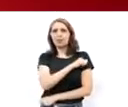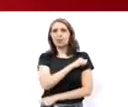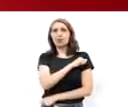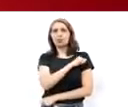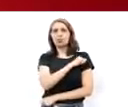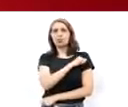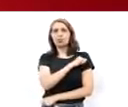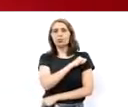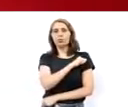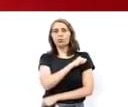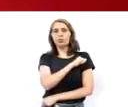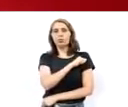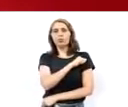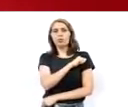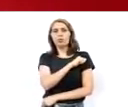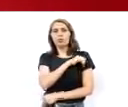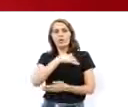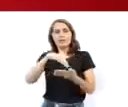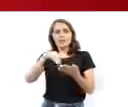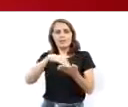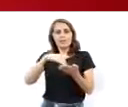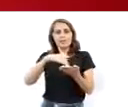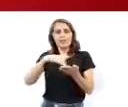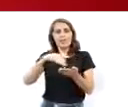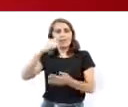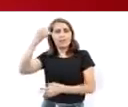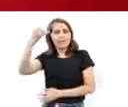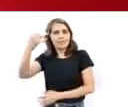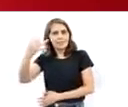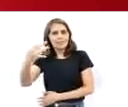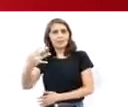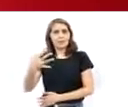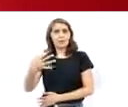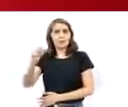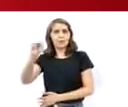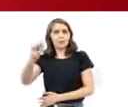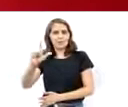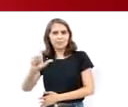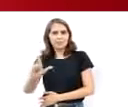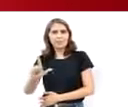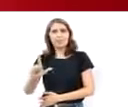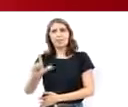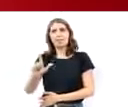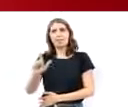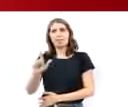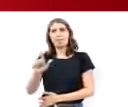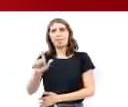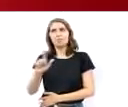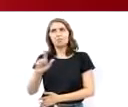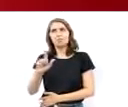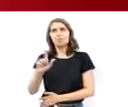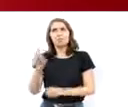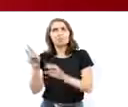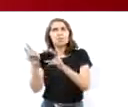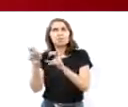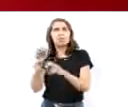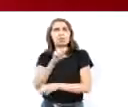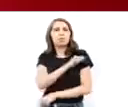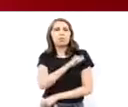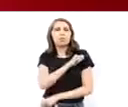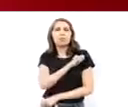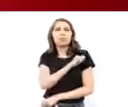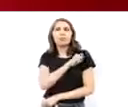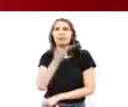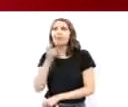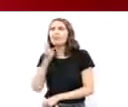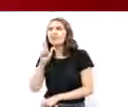Aldeias Altas destacou, a impressão que dá é que o aluno de 2019, ele não acompanhou o processo e